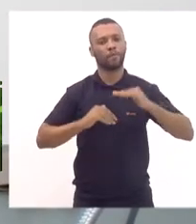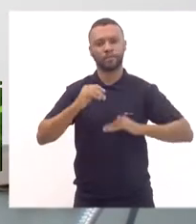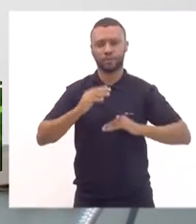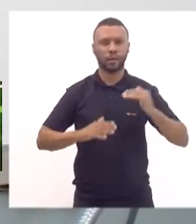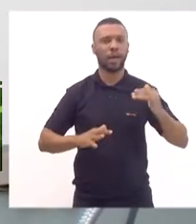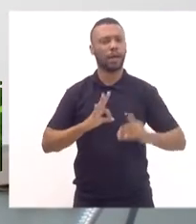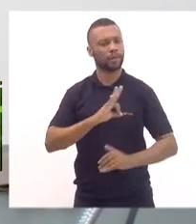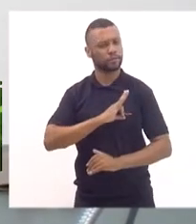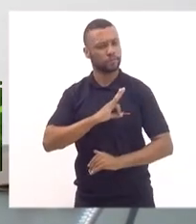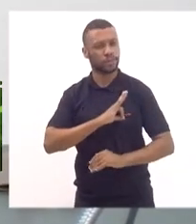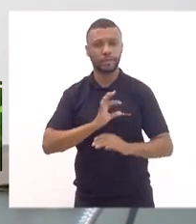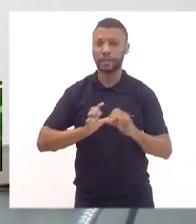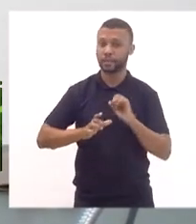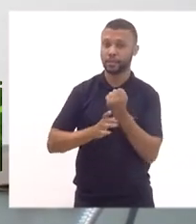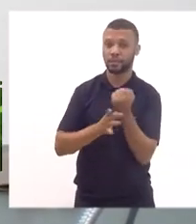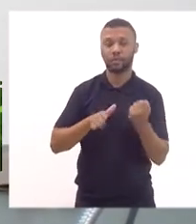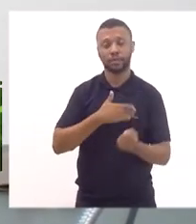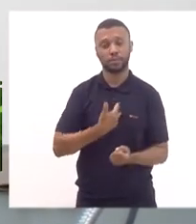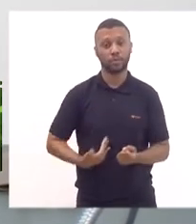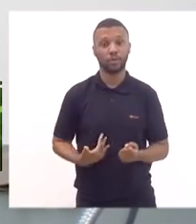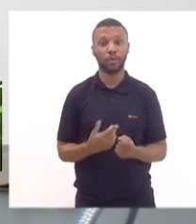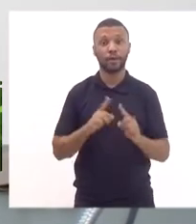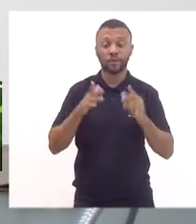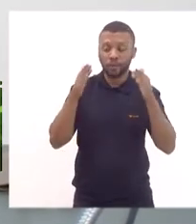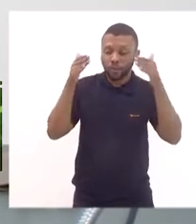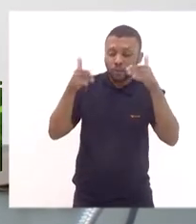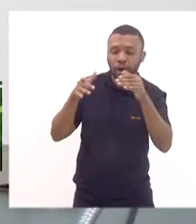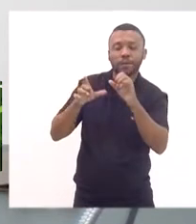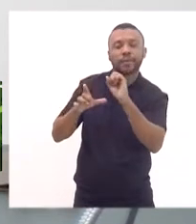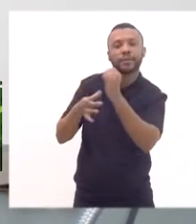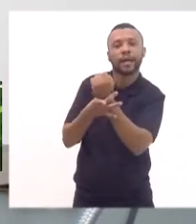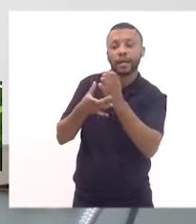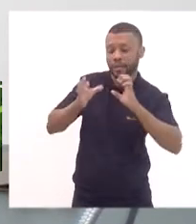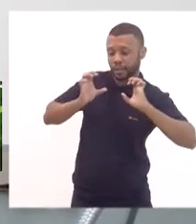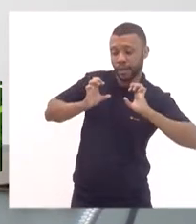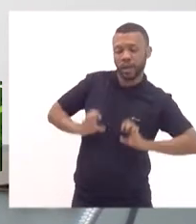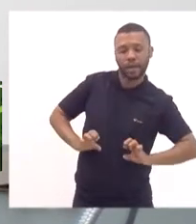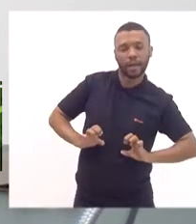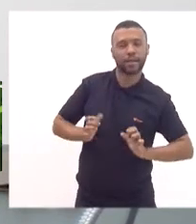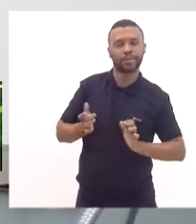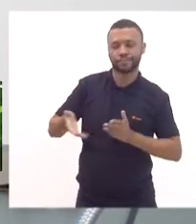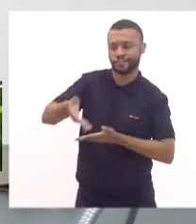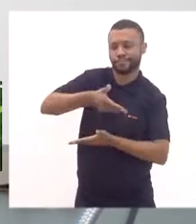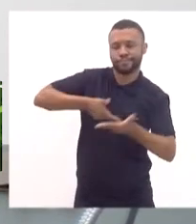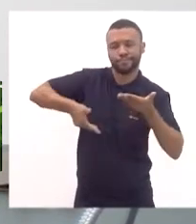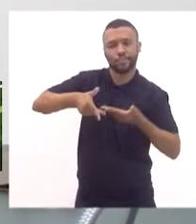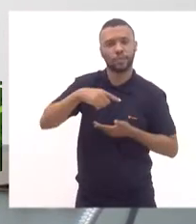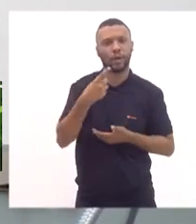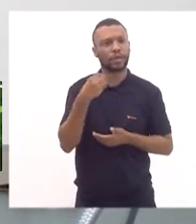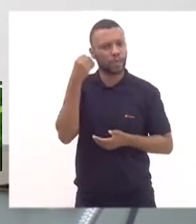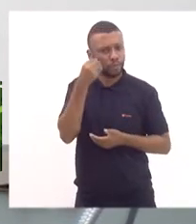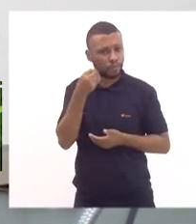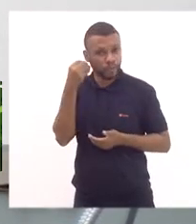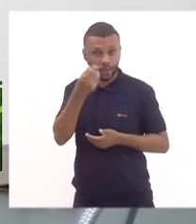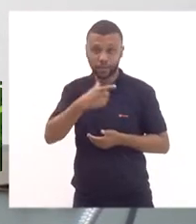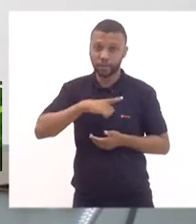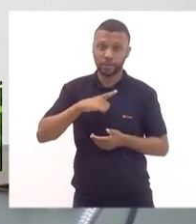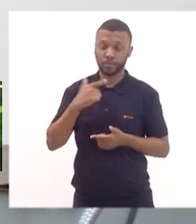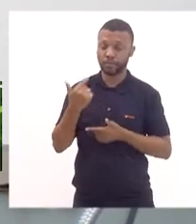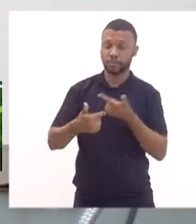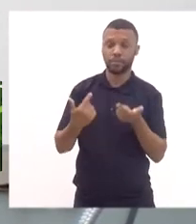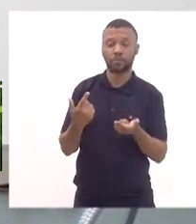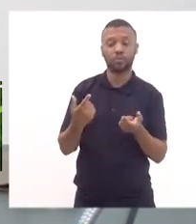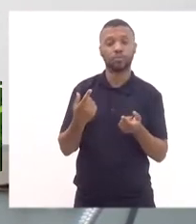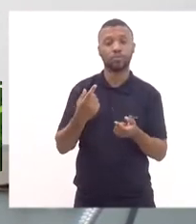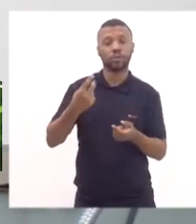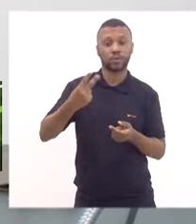segurança, mas ter esse olhar da integridade, da ética. Nossa experiência aqui, eu que estou no meu segundo mandato, no